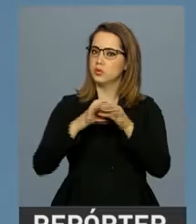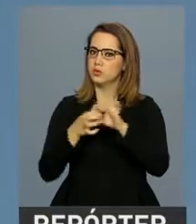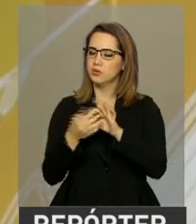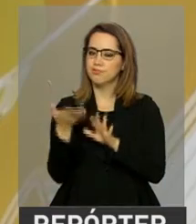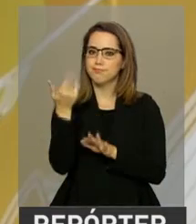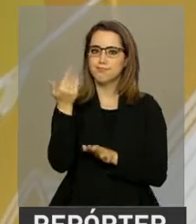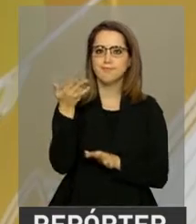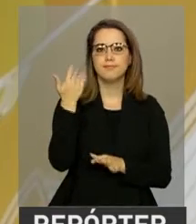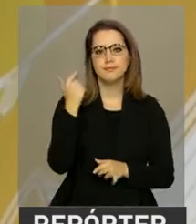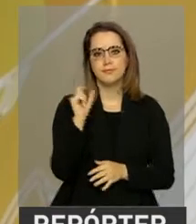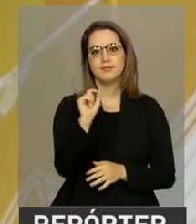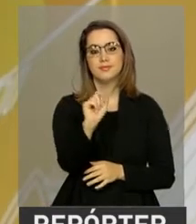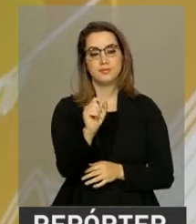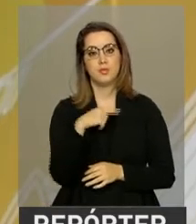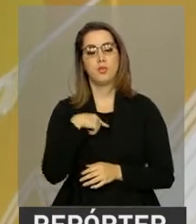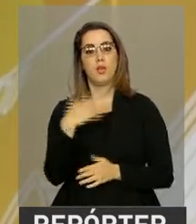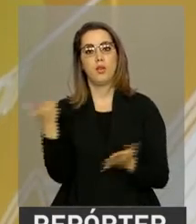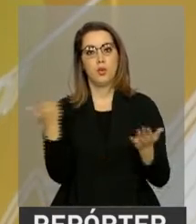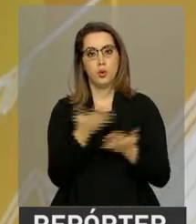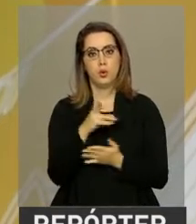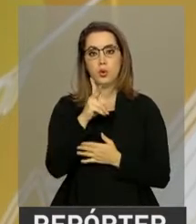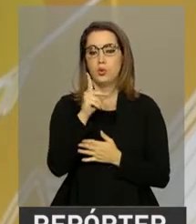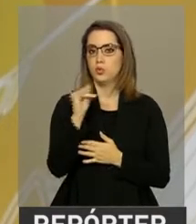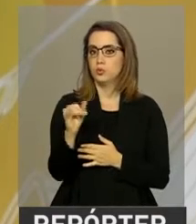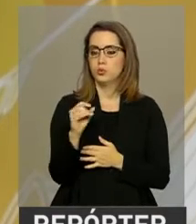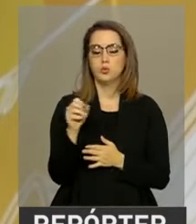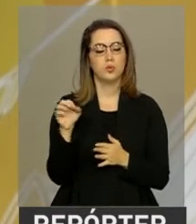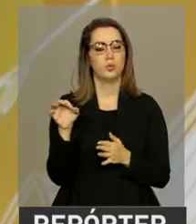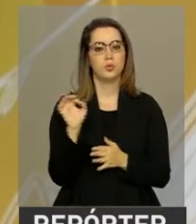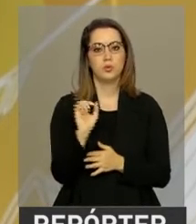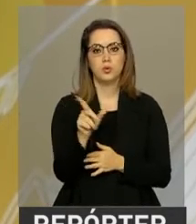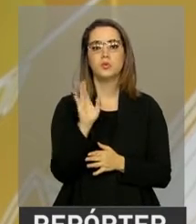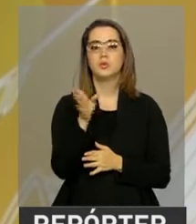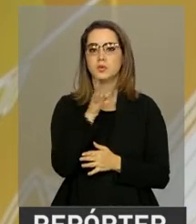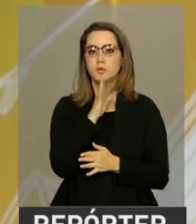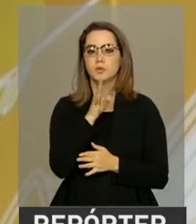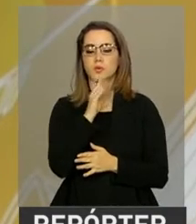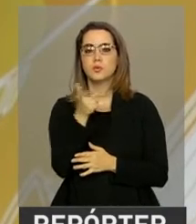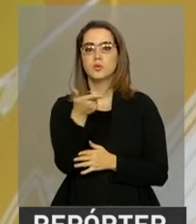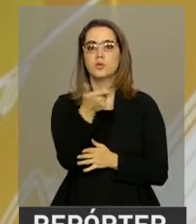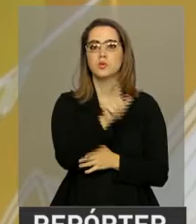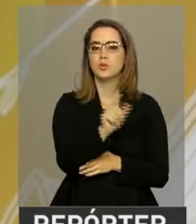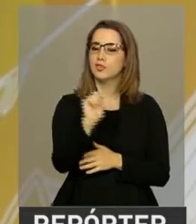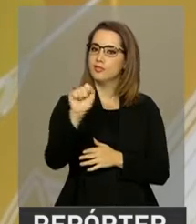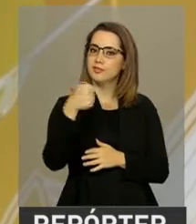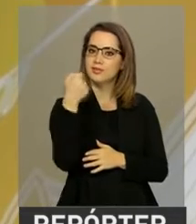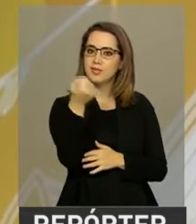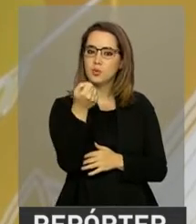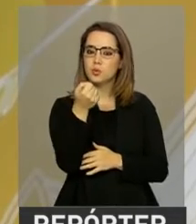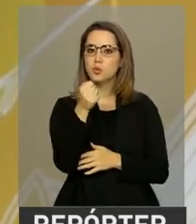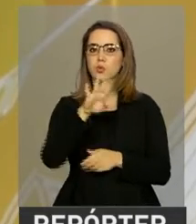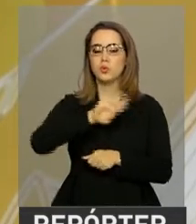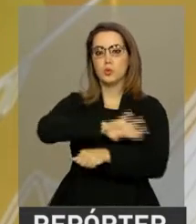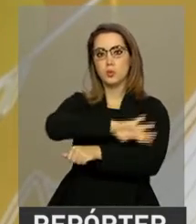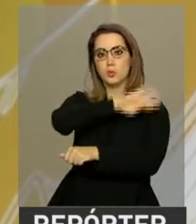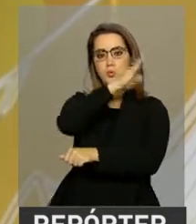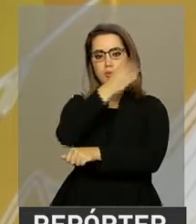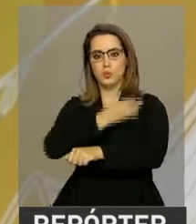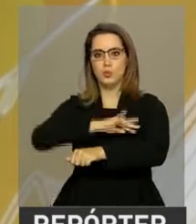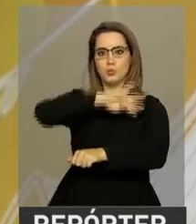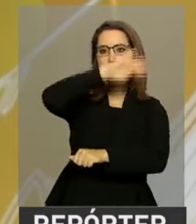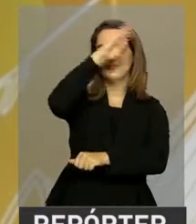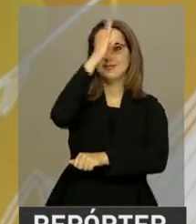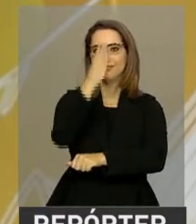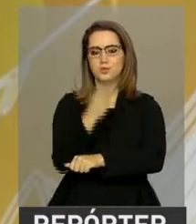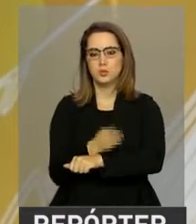1984. Nesse último dia de revezamento, a tocha também vai conhecer um outro símbolo carioca, que é o pão de açúcar. E vai passar